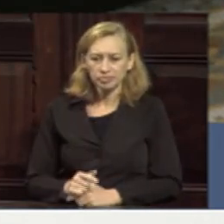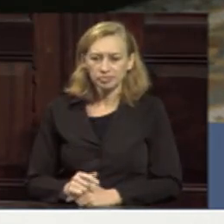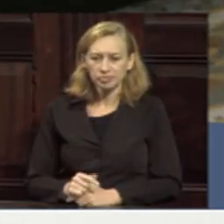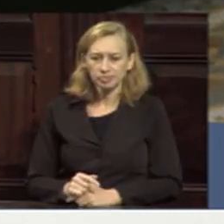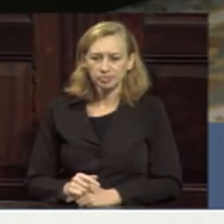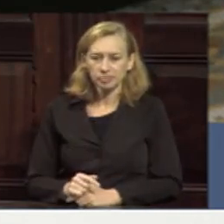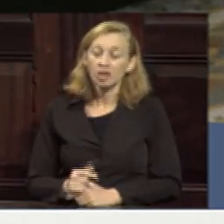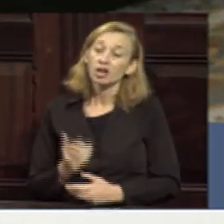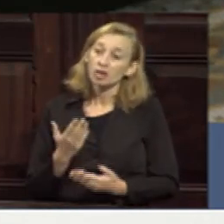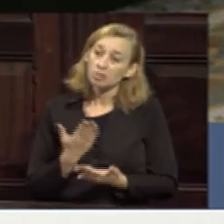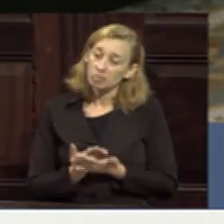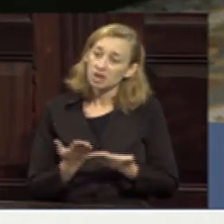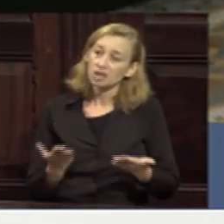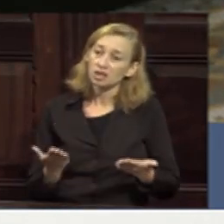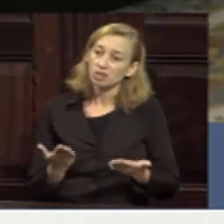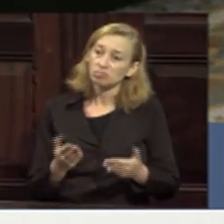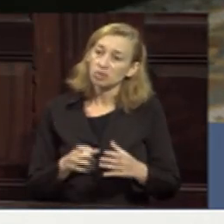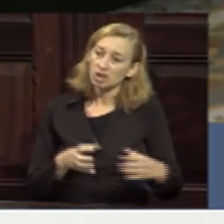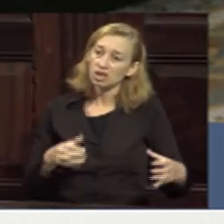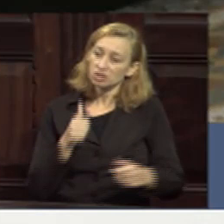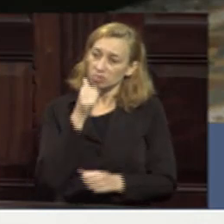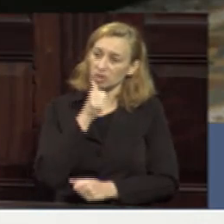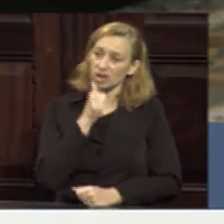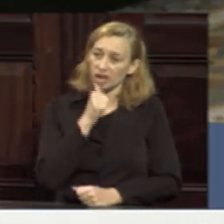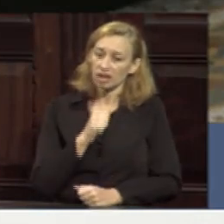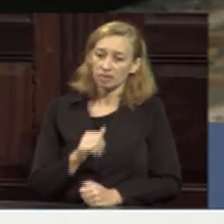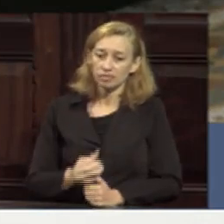uma grande trincheira.